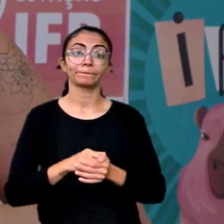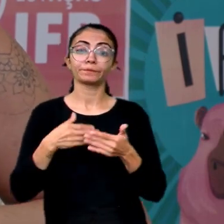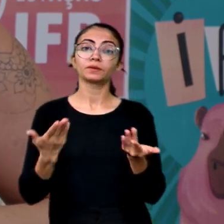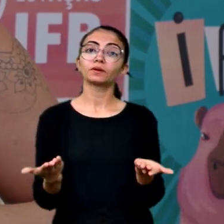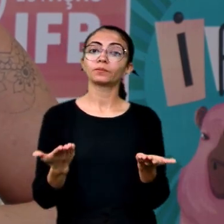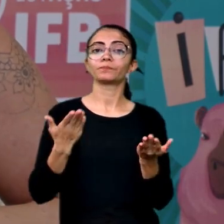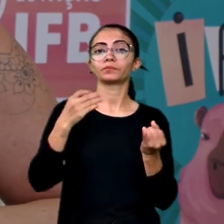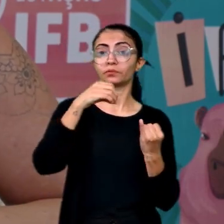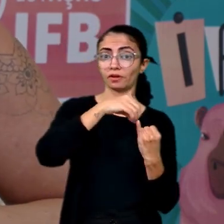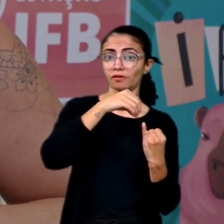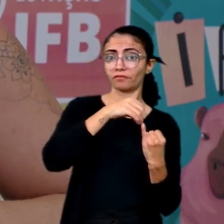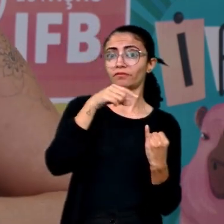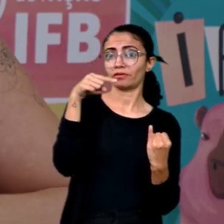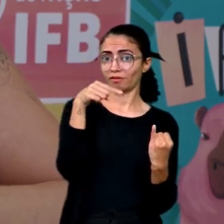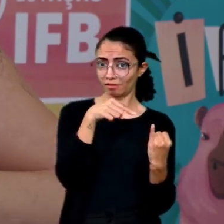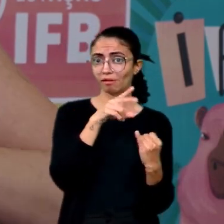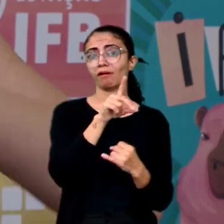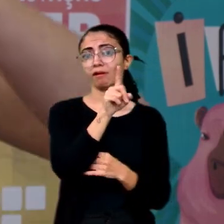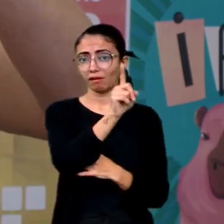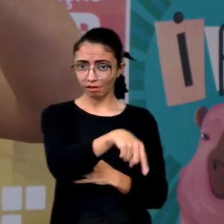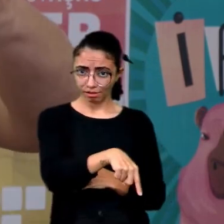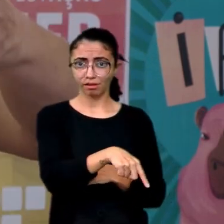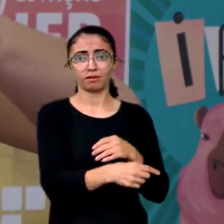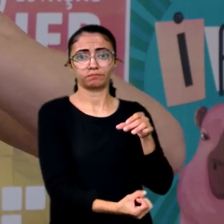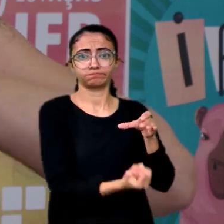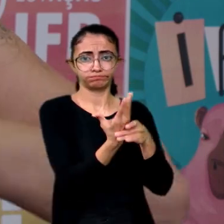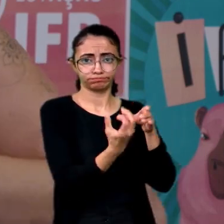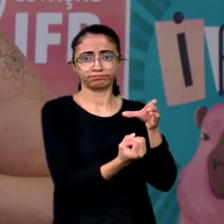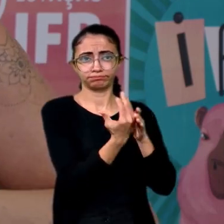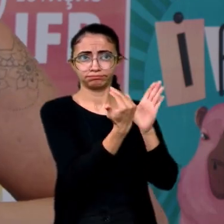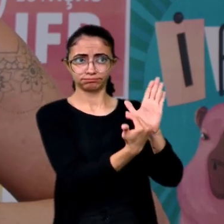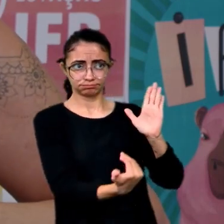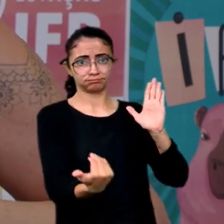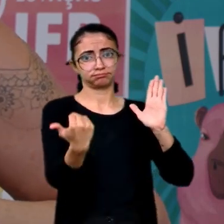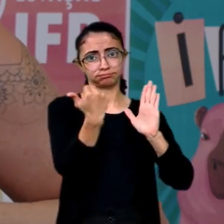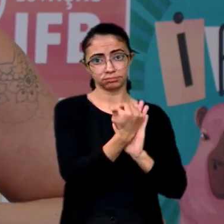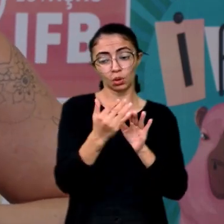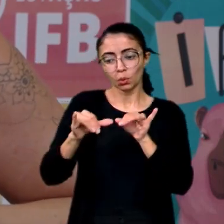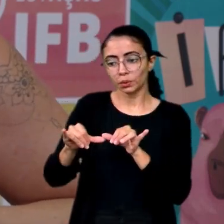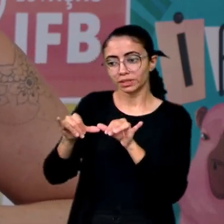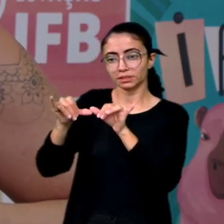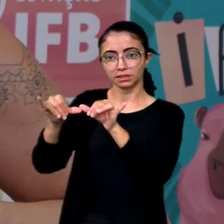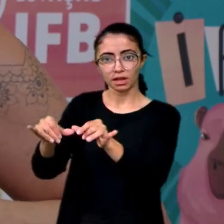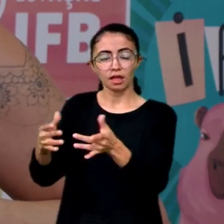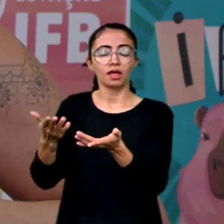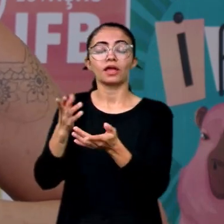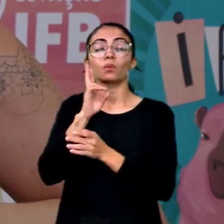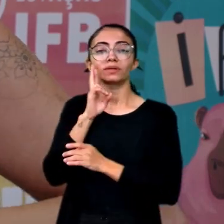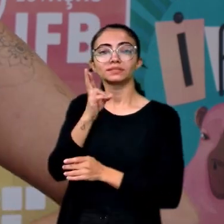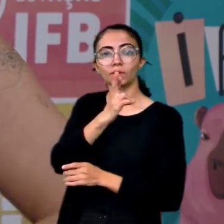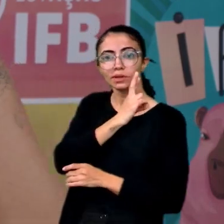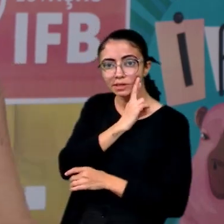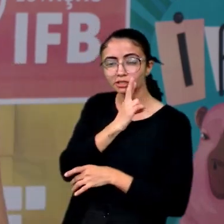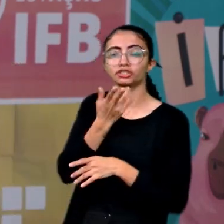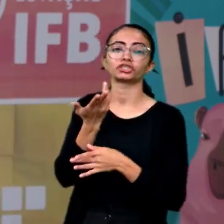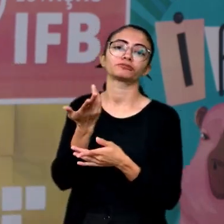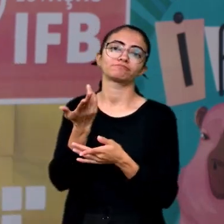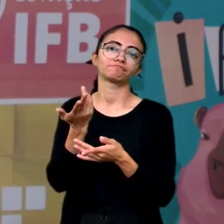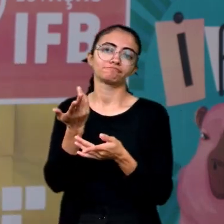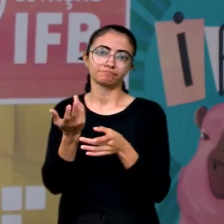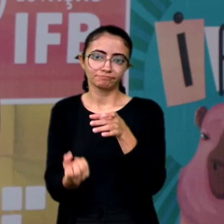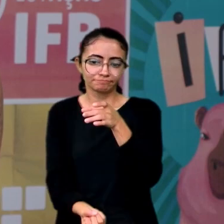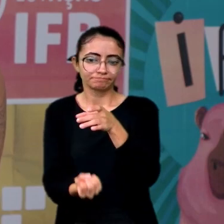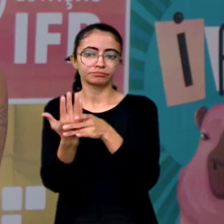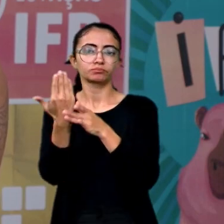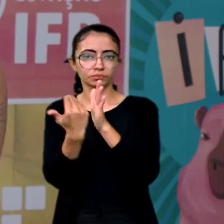um grande gerador. Um restaurante é um grande gerador. Um supermercado é um grande gerador. Então, a lei diz, se você é um